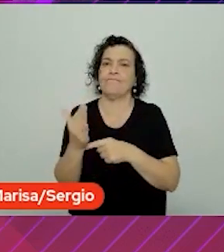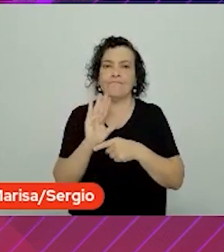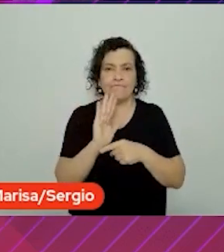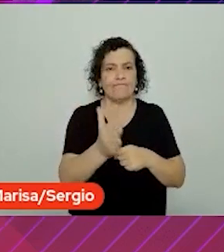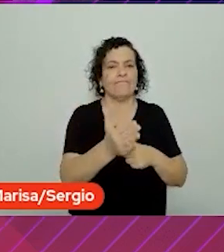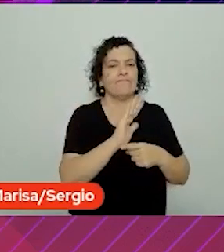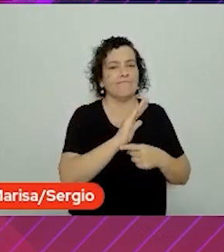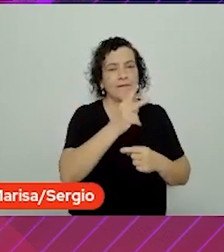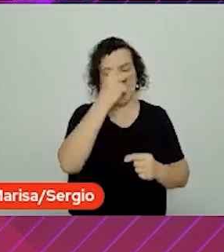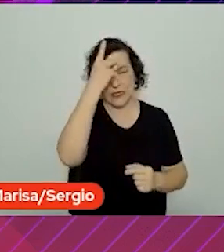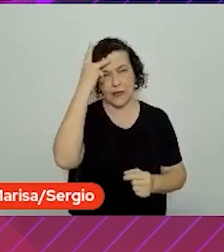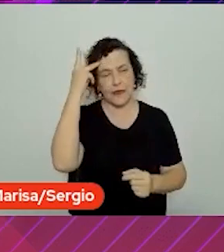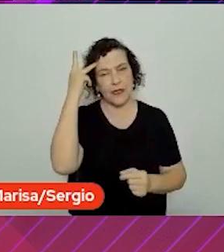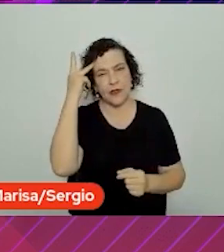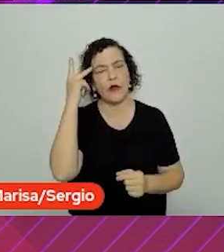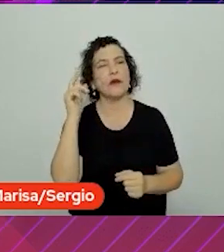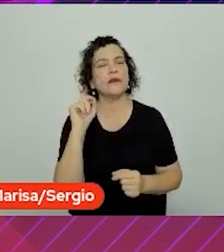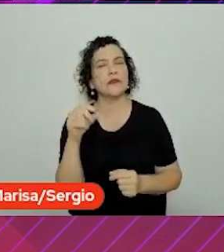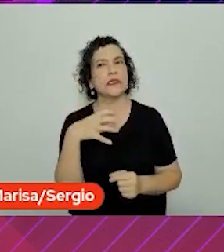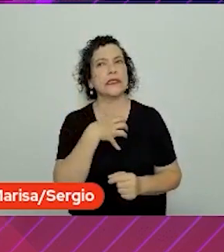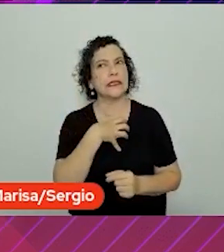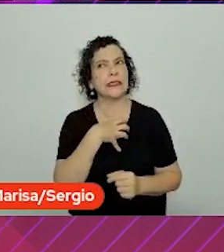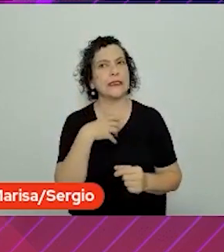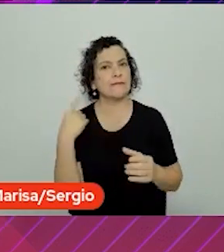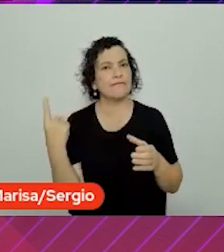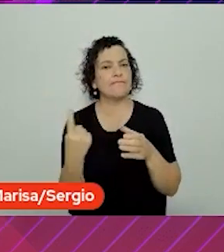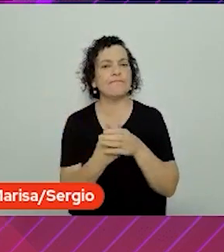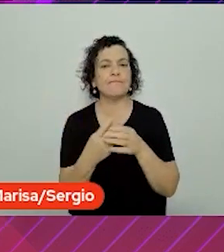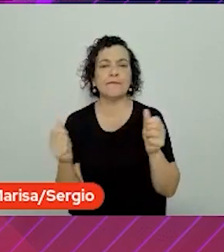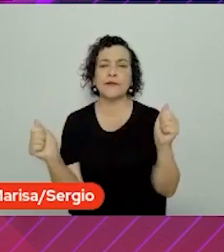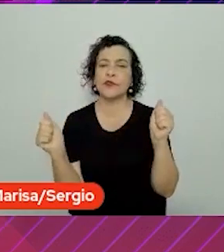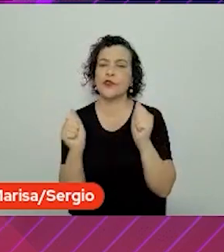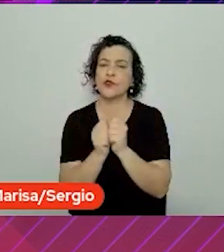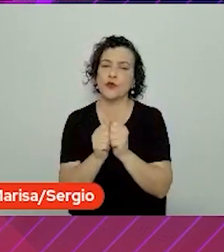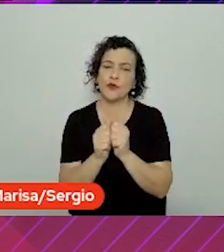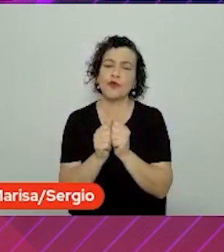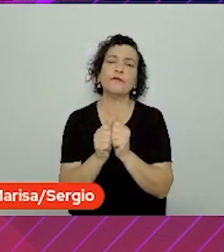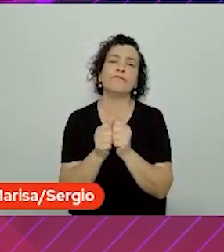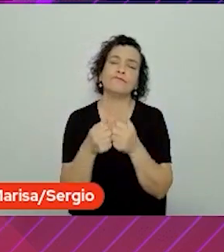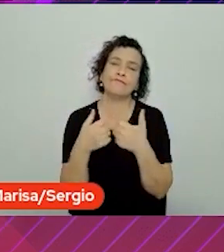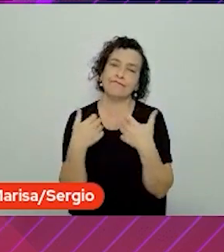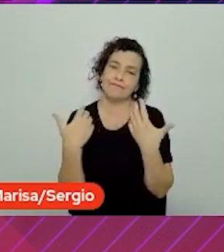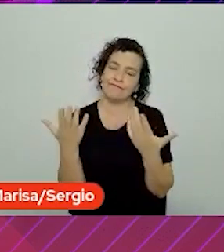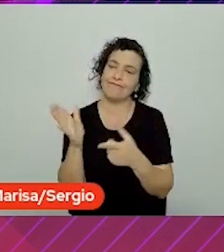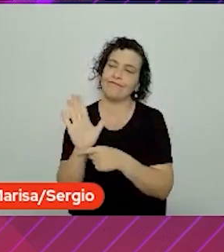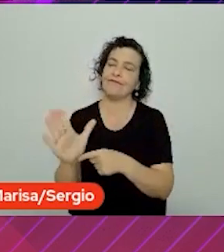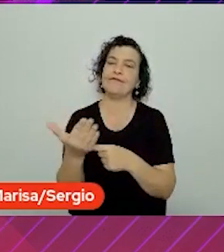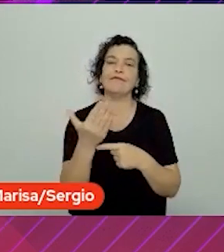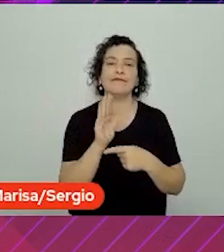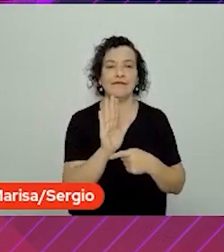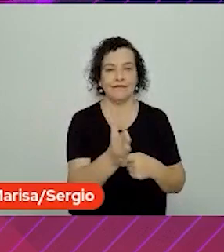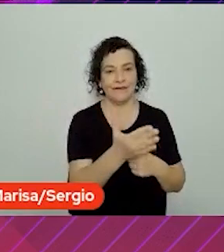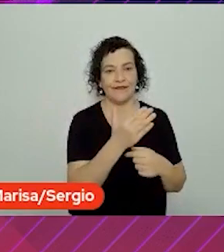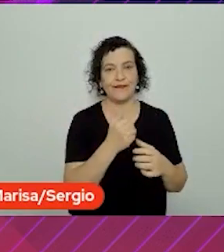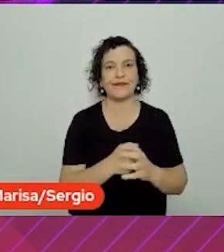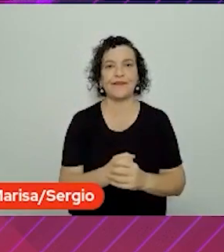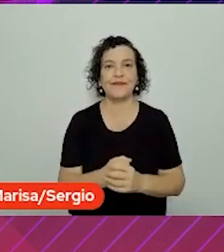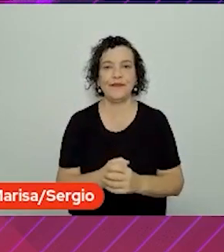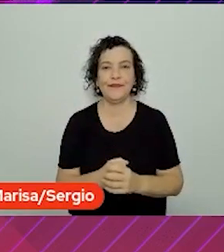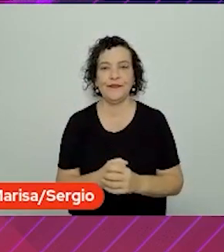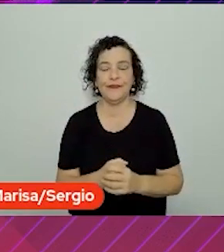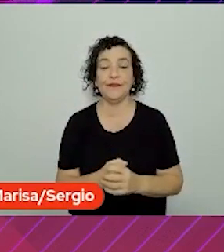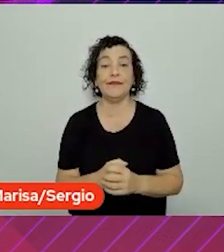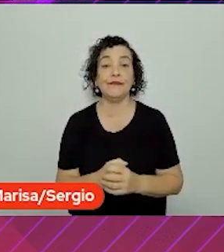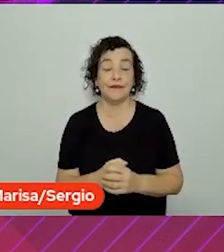passam a partir do momento que se sentem parte, elas passam a agir umas cooperando com as outras.